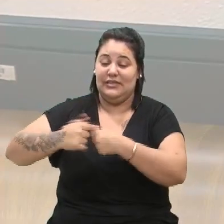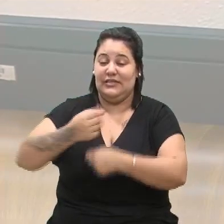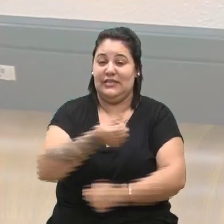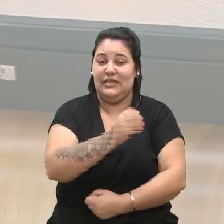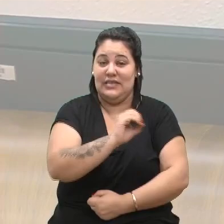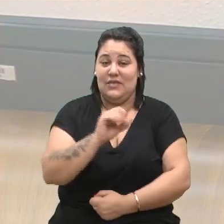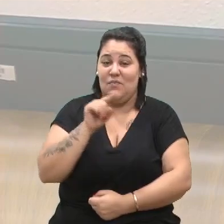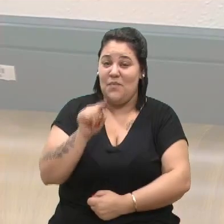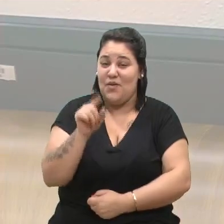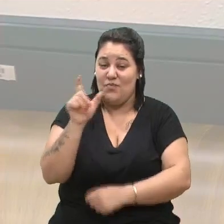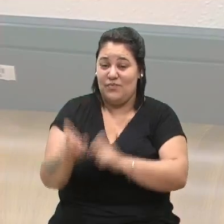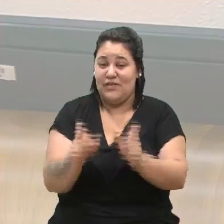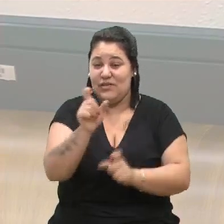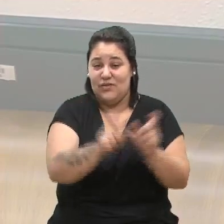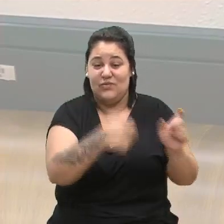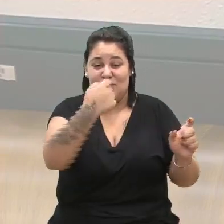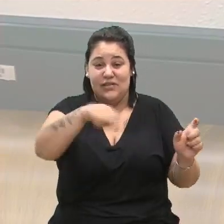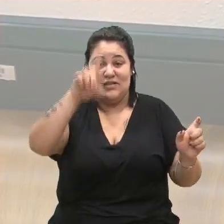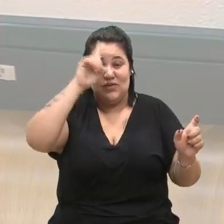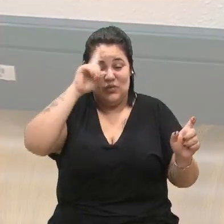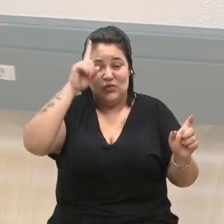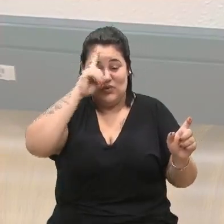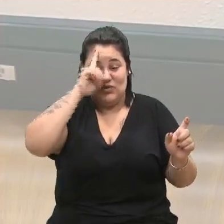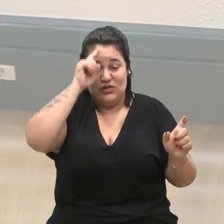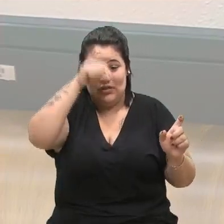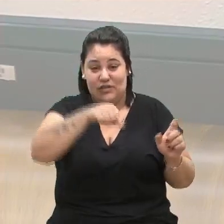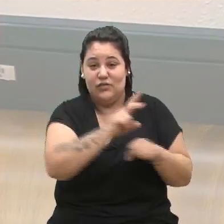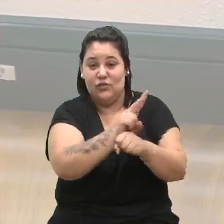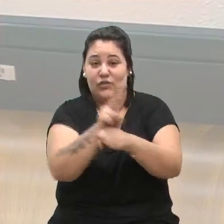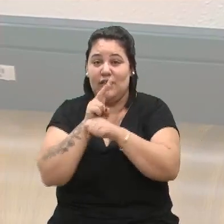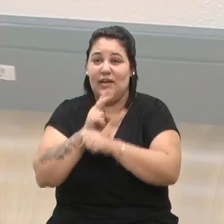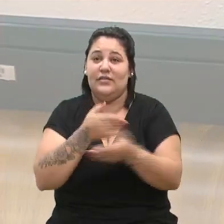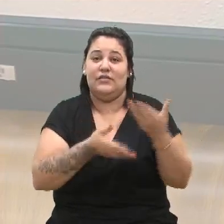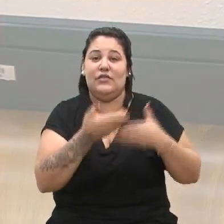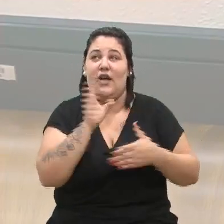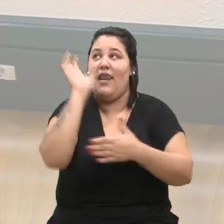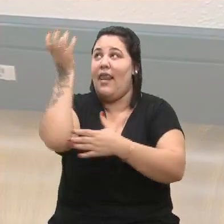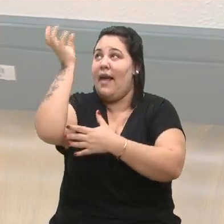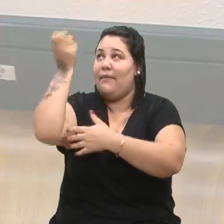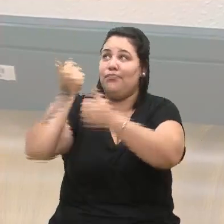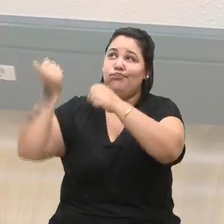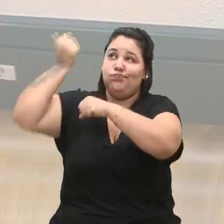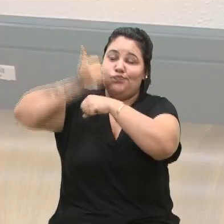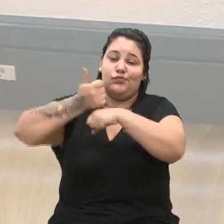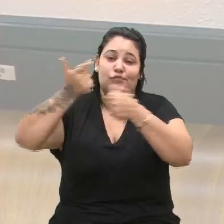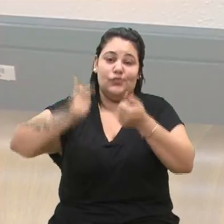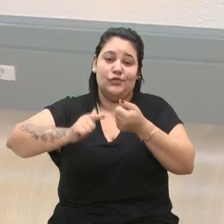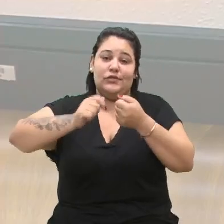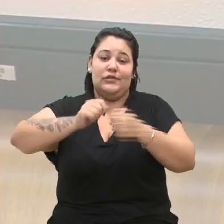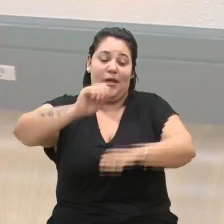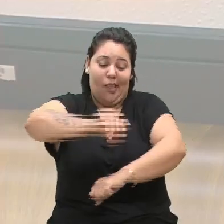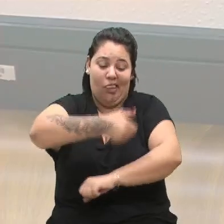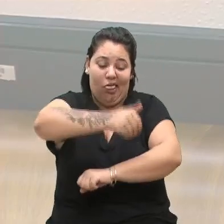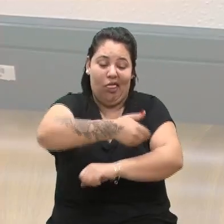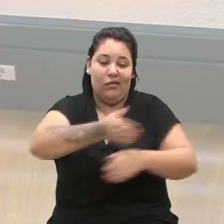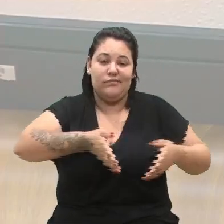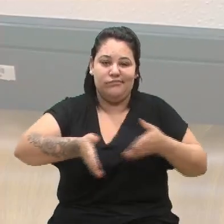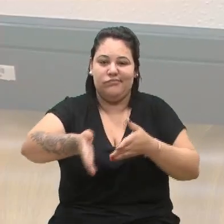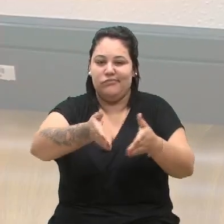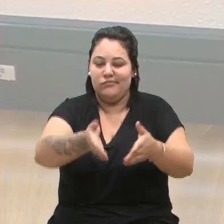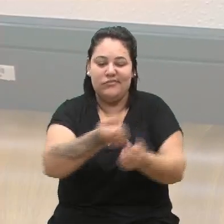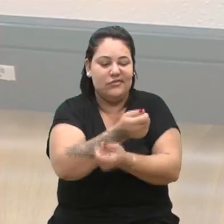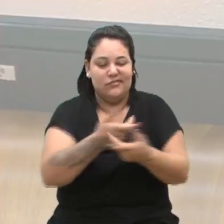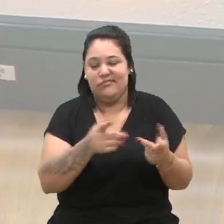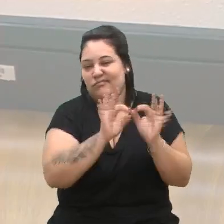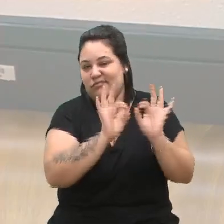que a gente tem que estar todo dia aqui na zeladoria, troca de lâmpada, né, buraco, que tem bastante, né, nessas